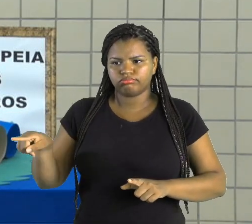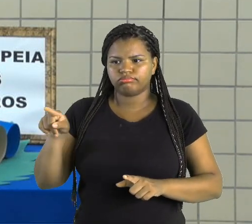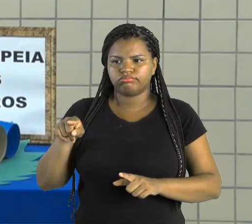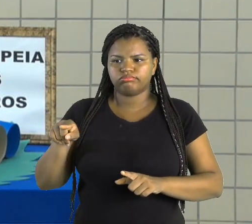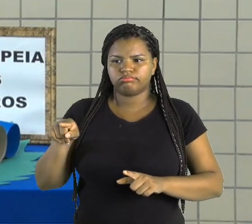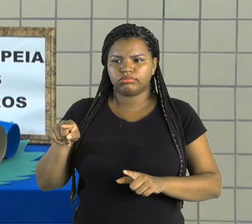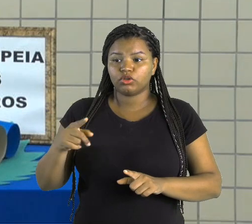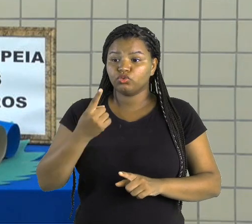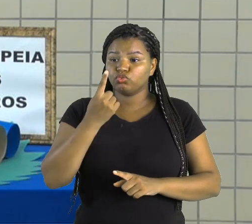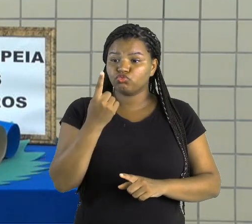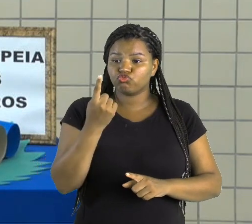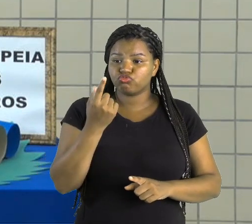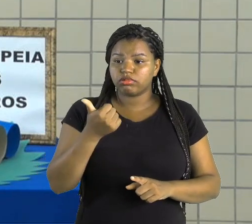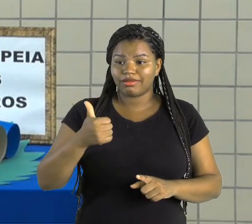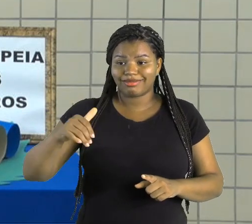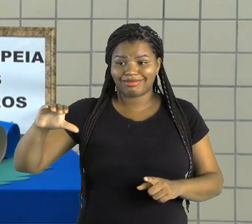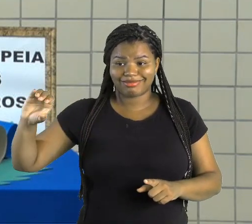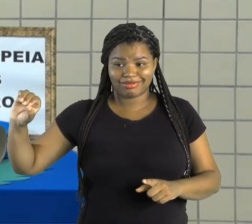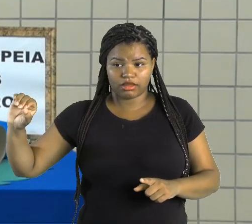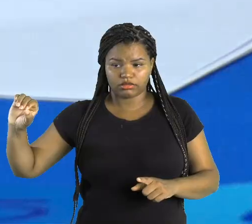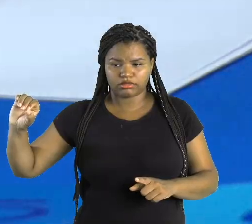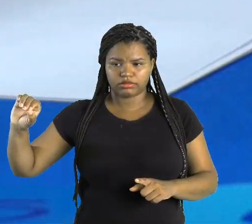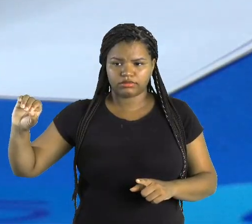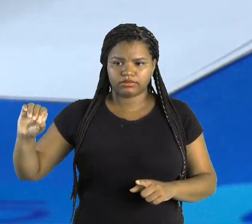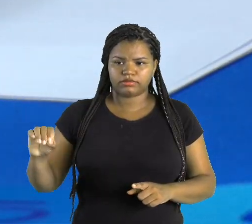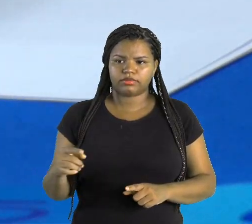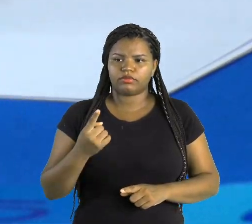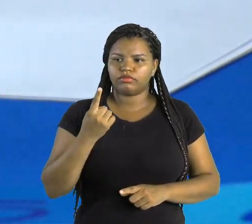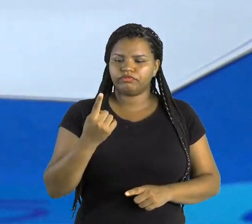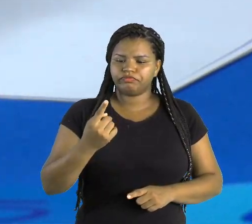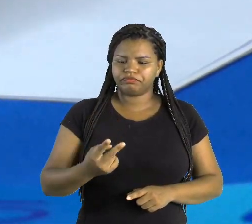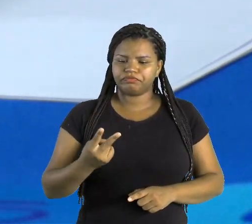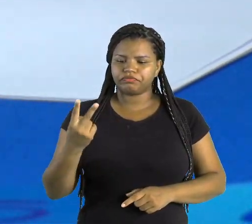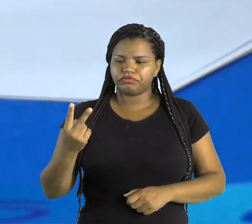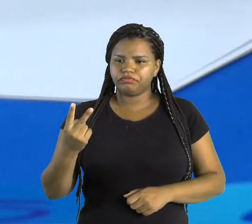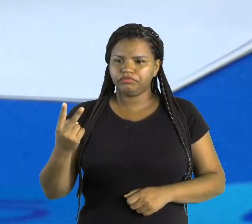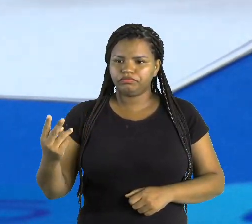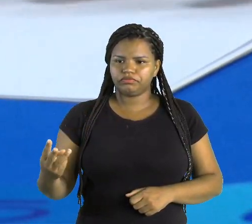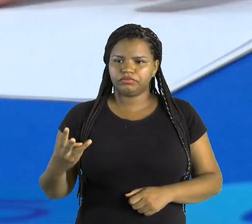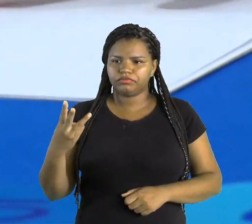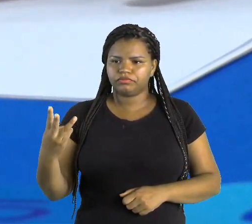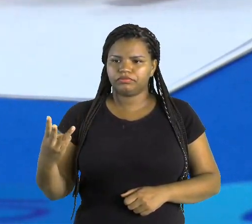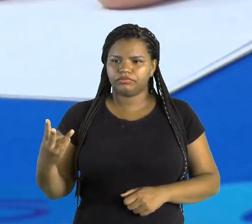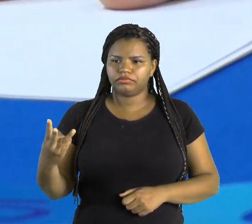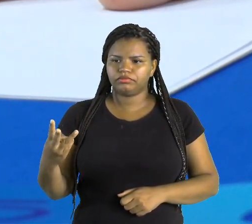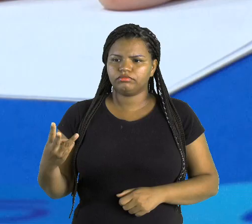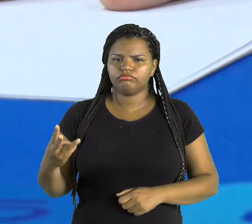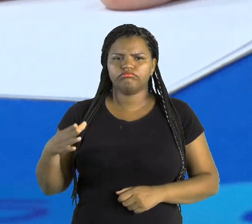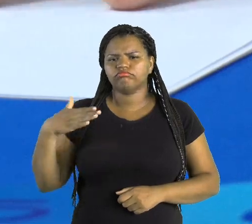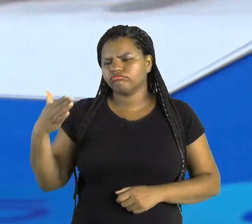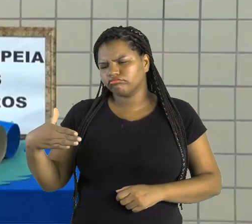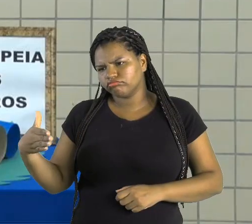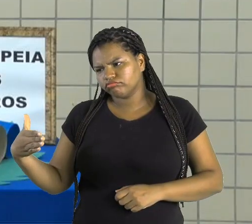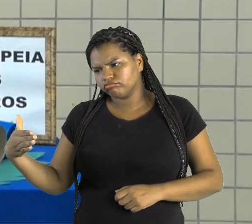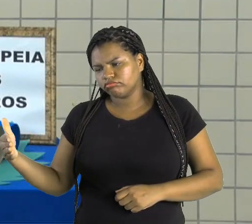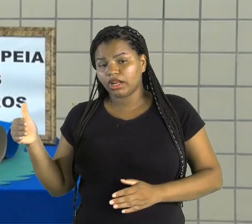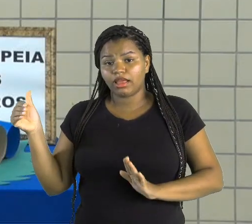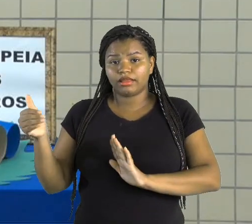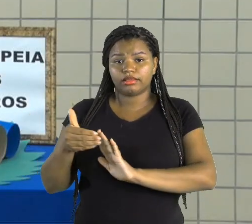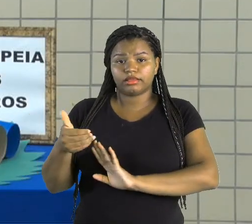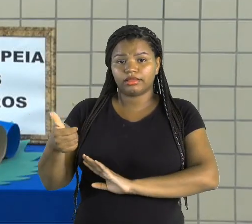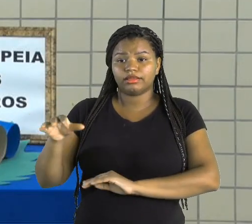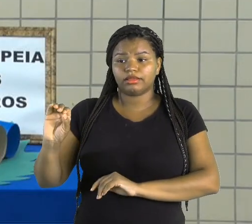de 1 a 10, 2, 3 e assim sucessivamente até o número